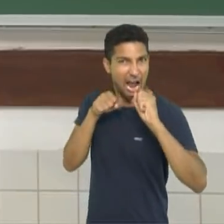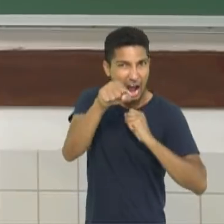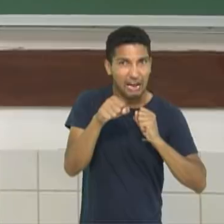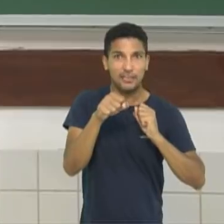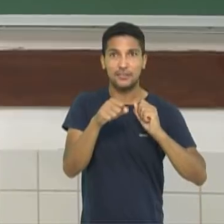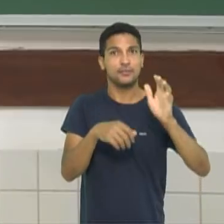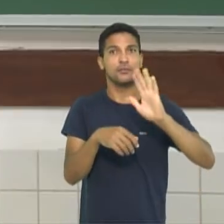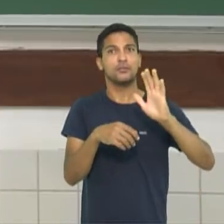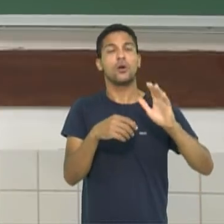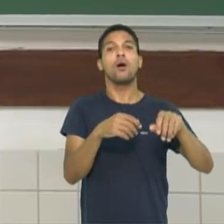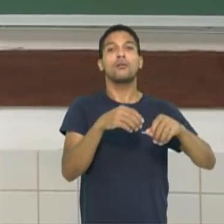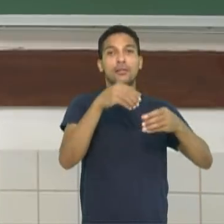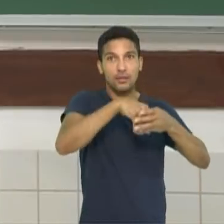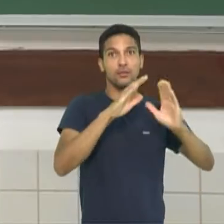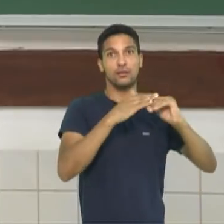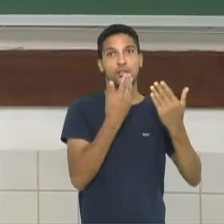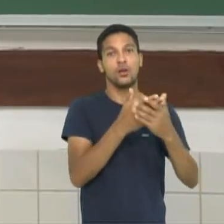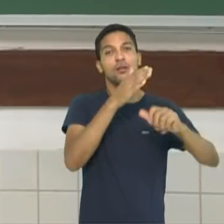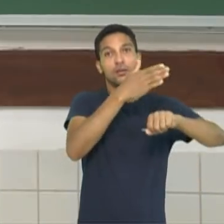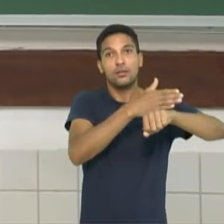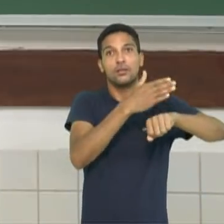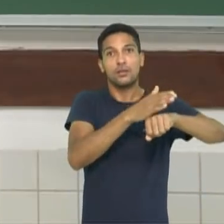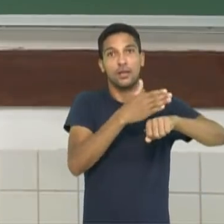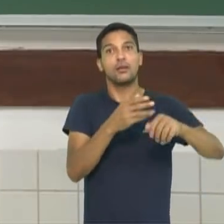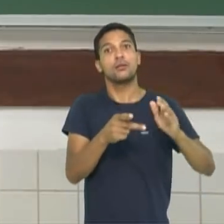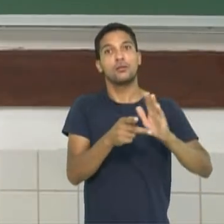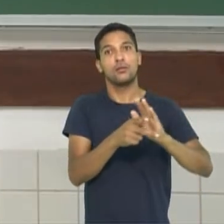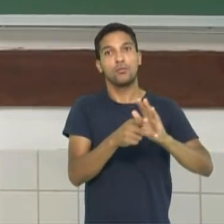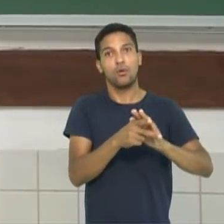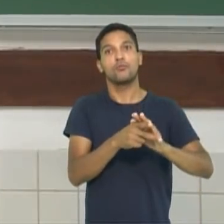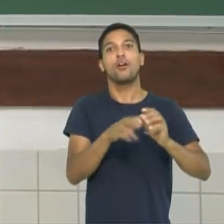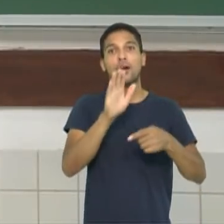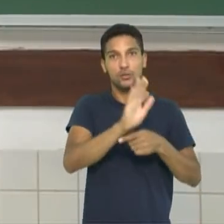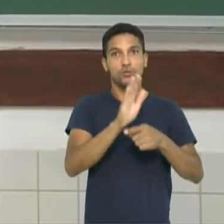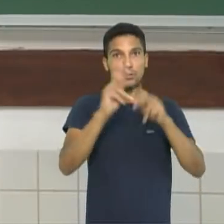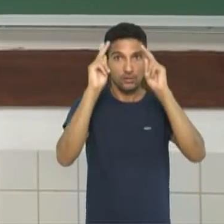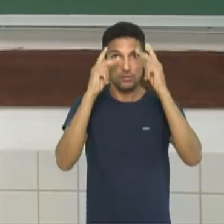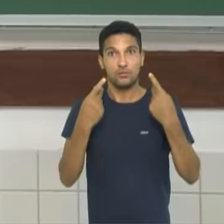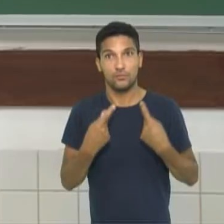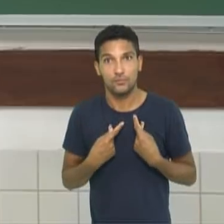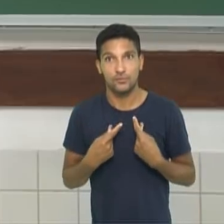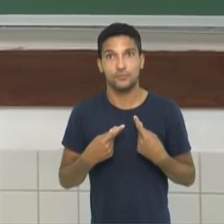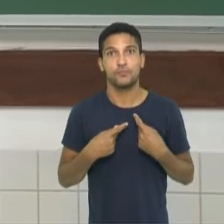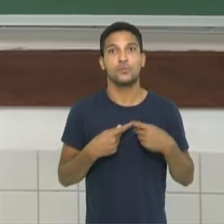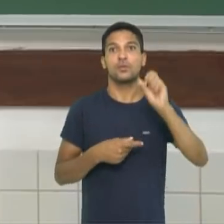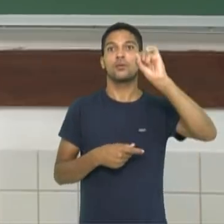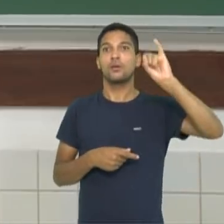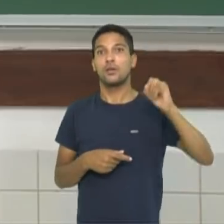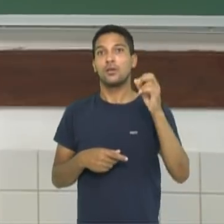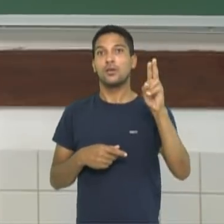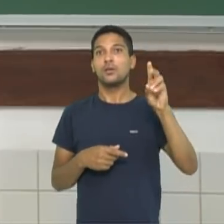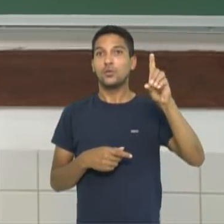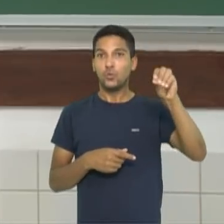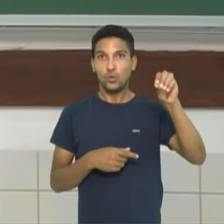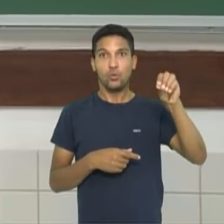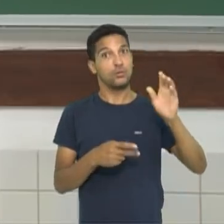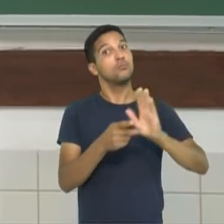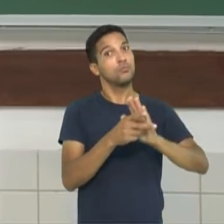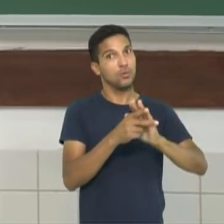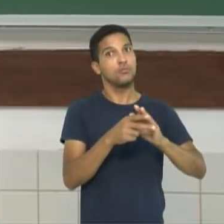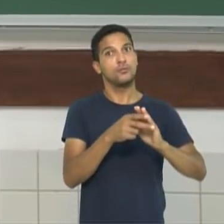daí nós temos uma luta aqui, uma arte marcial que a gente vai ver mais para frente nas próximas aulas, que é o